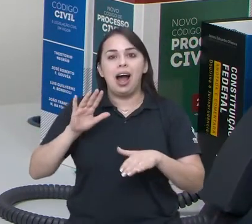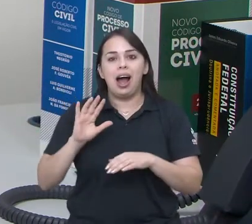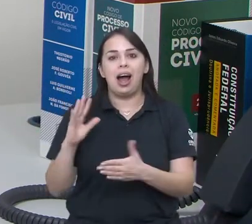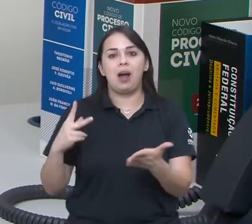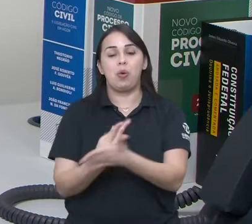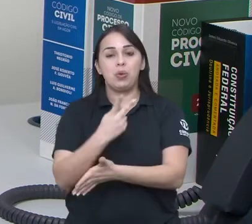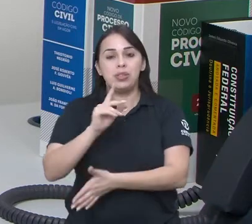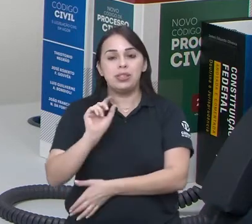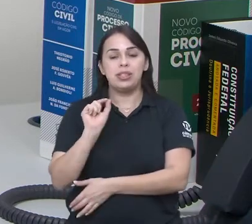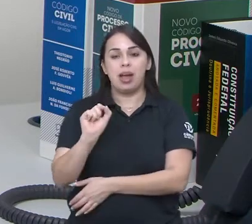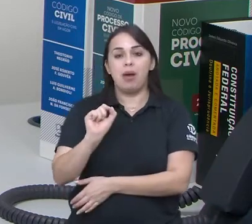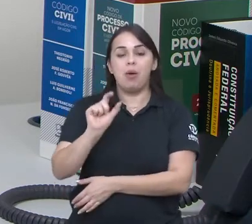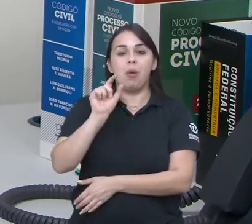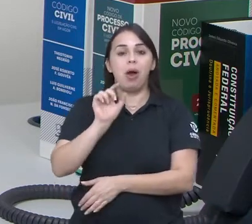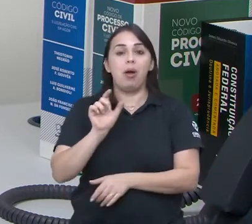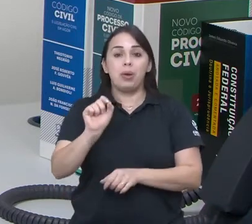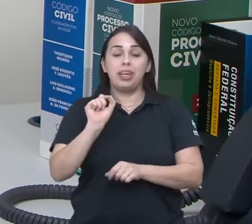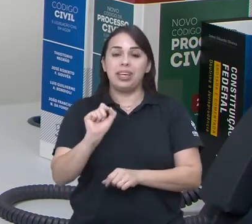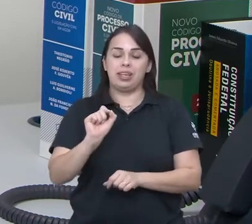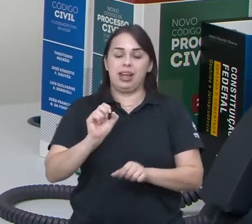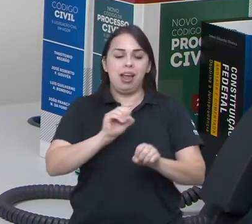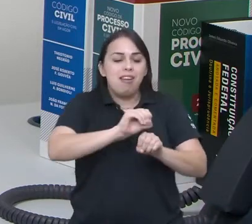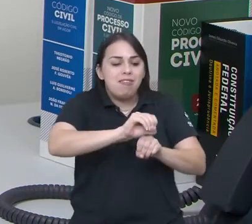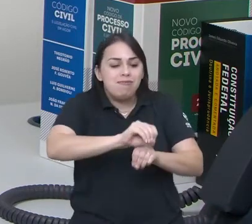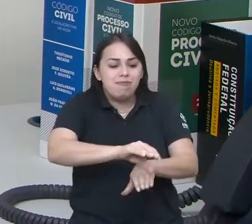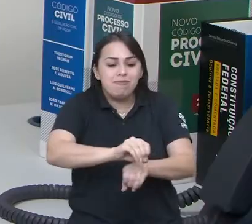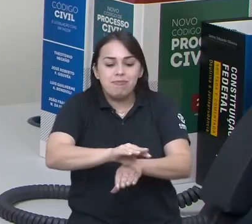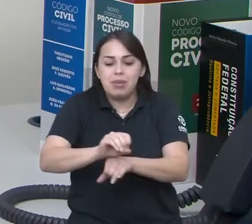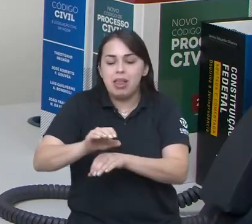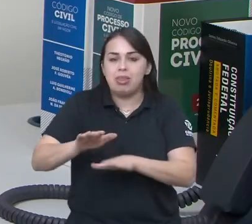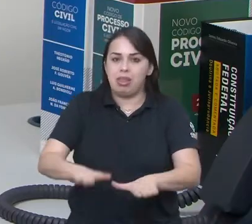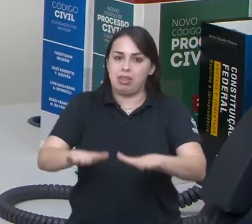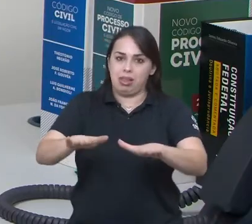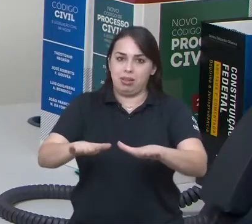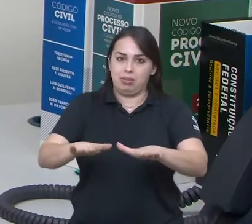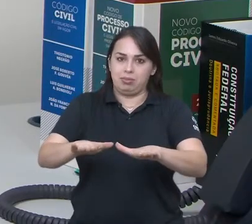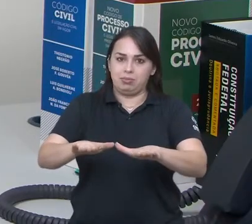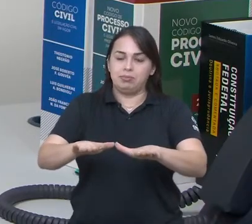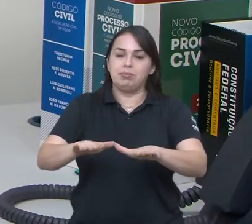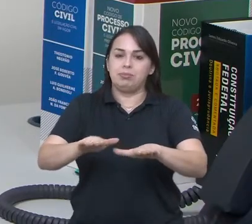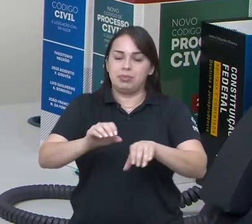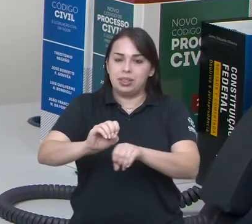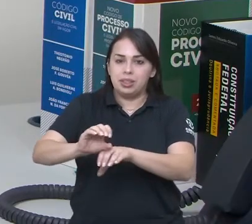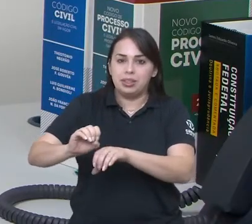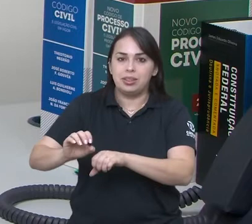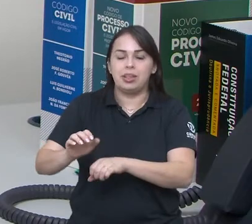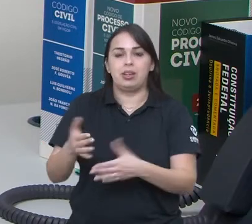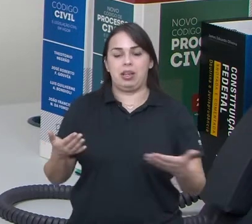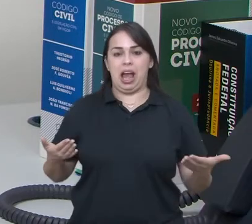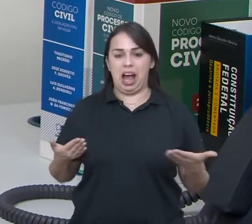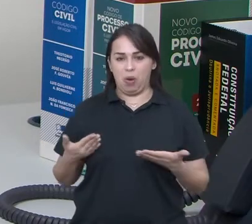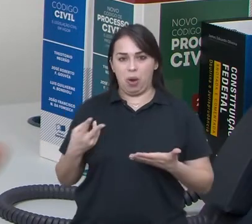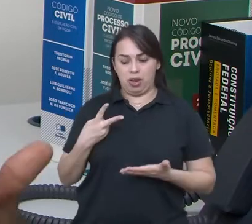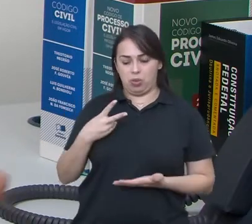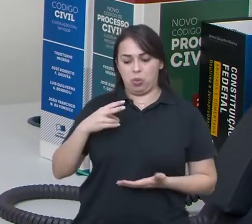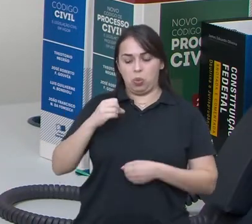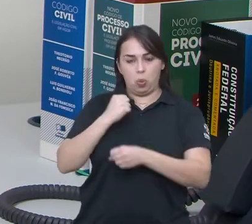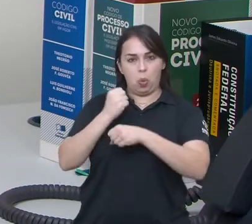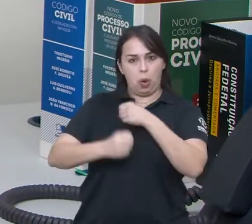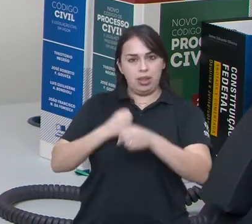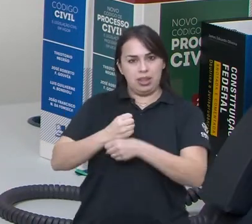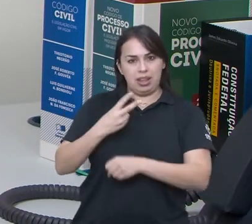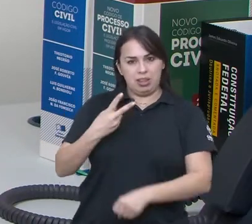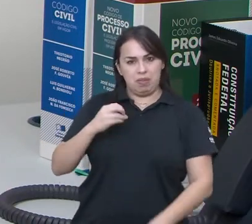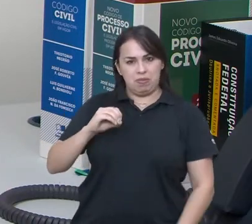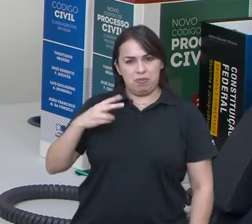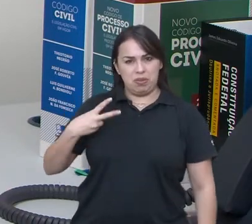da educação, né? Da educação, vir do berço. Eu acho que essa questão do preconceito, agora em